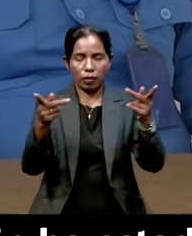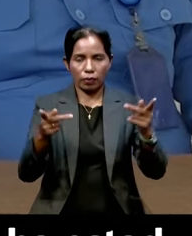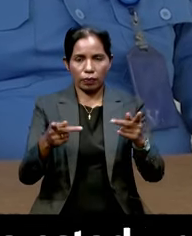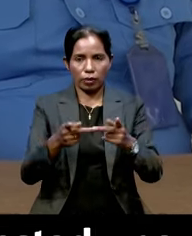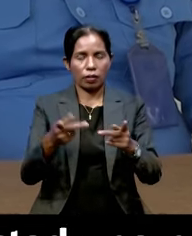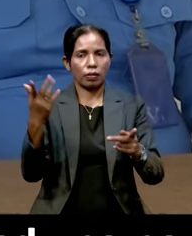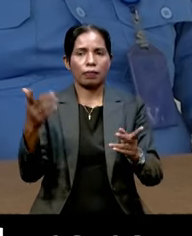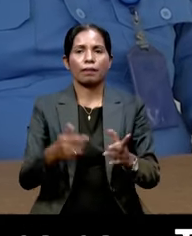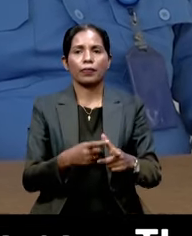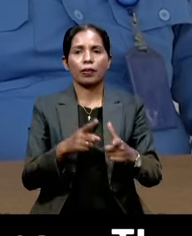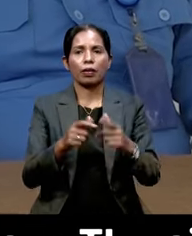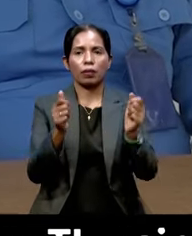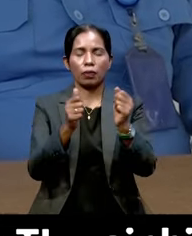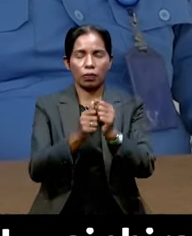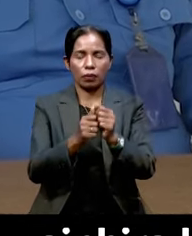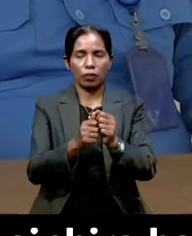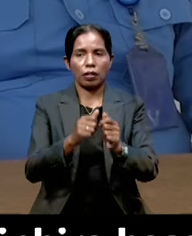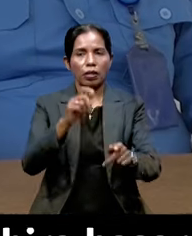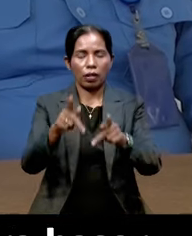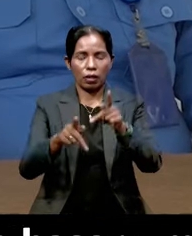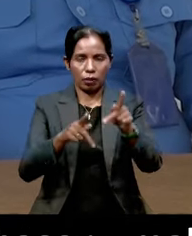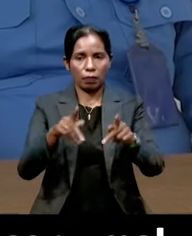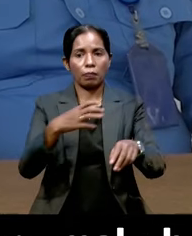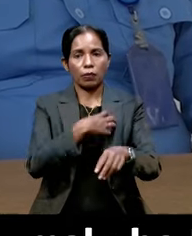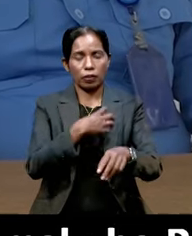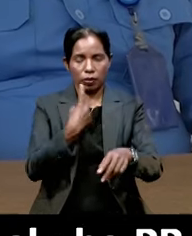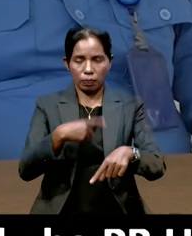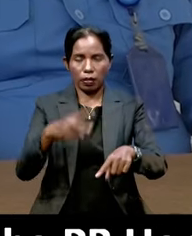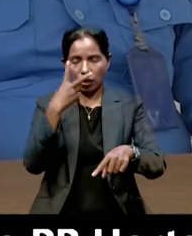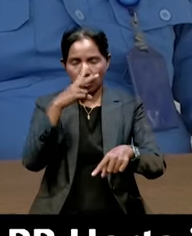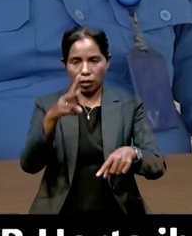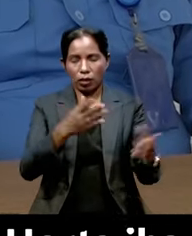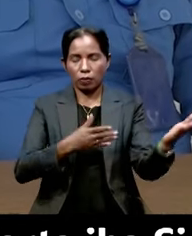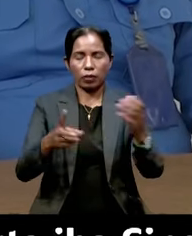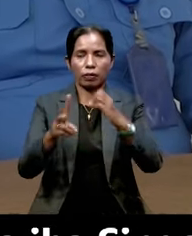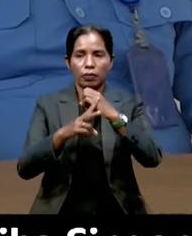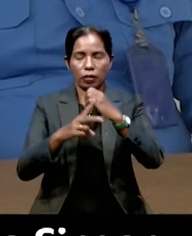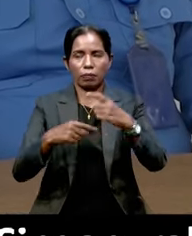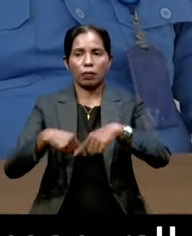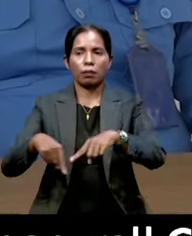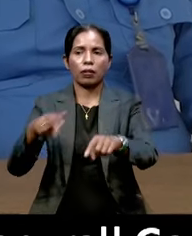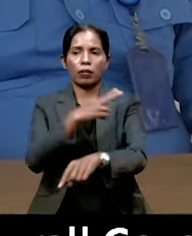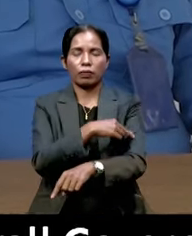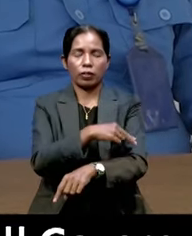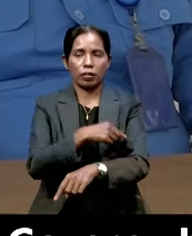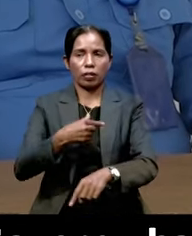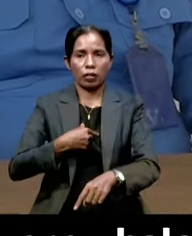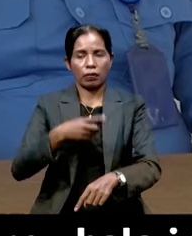konsumentu Hoy tenía tránsito sira tunia naba, urebe kua vitima baiha hospital Guido